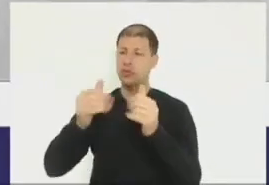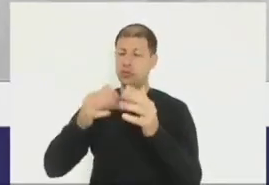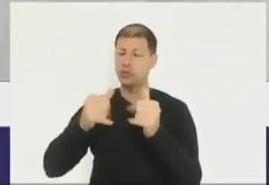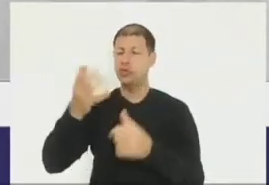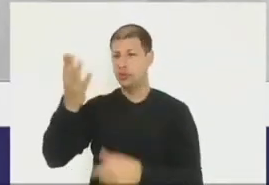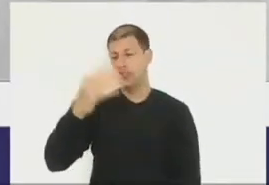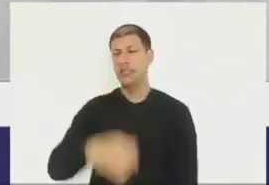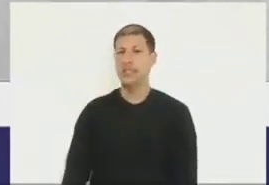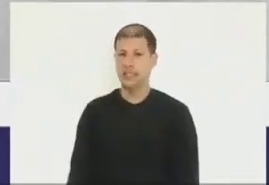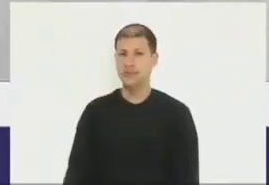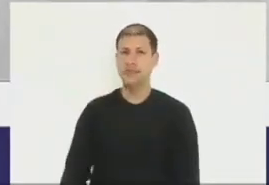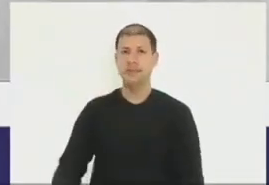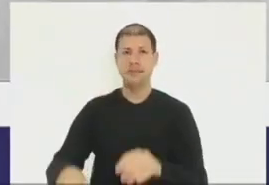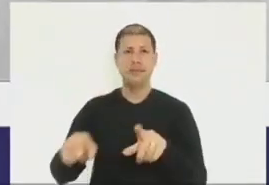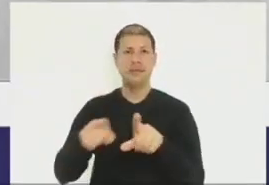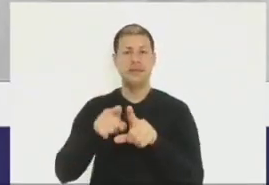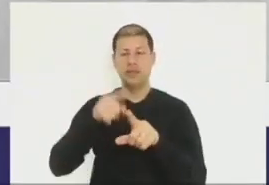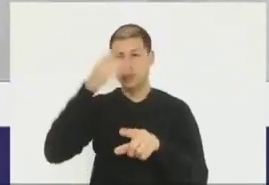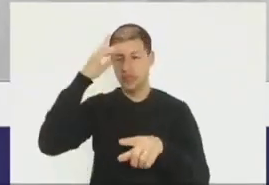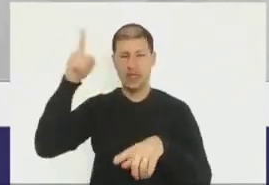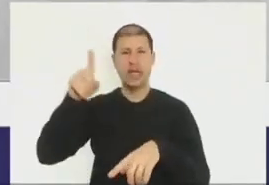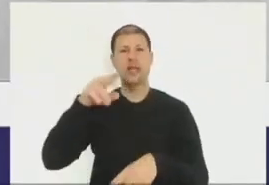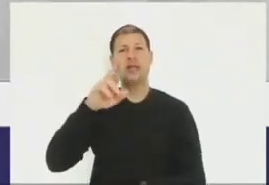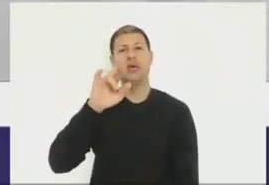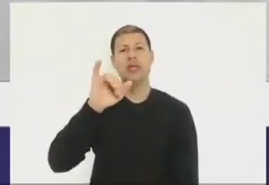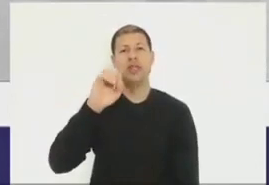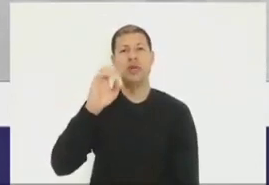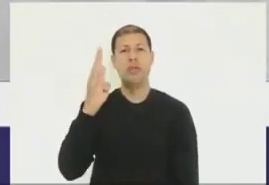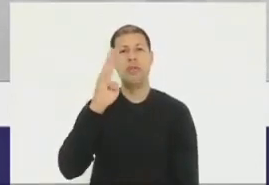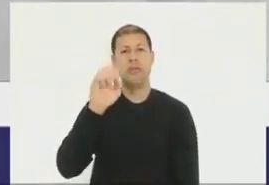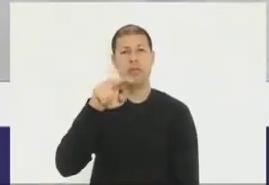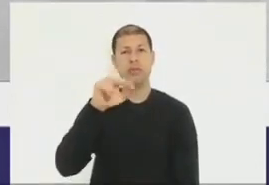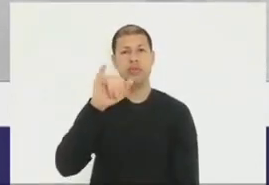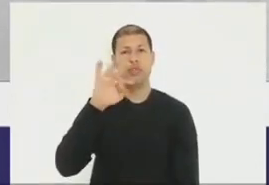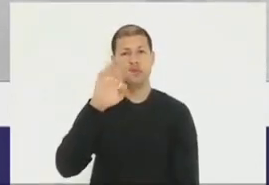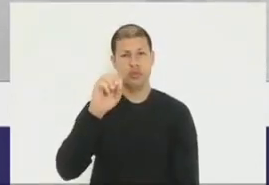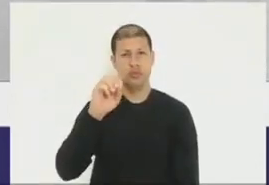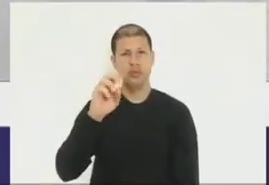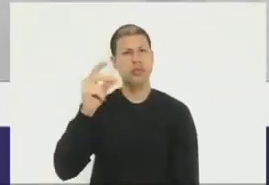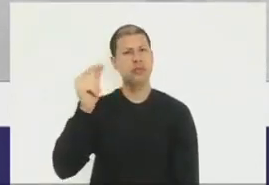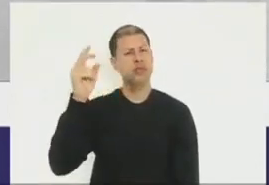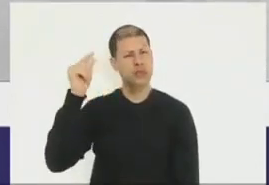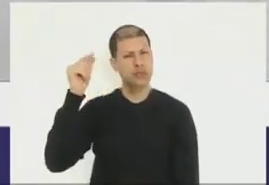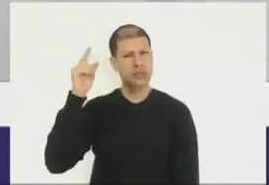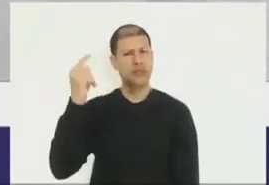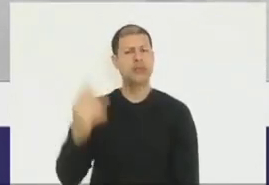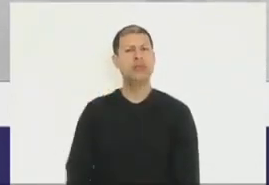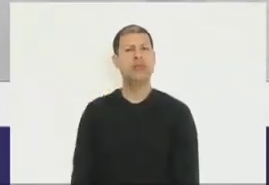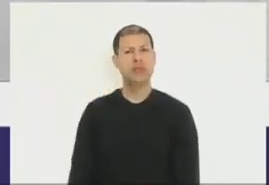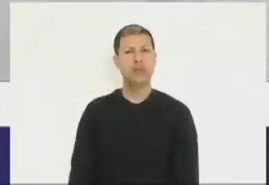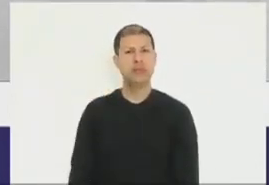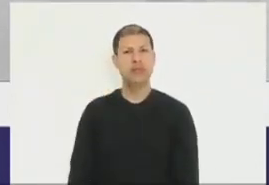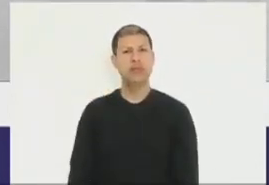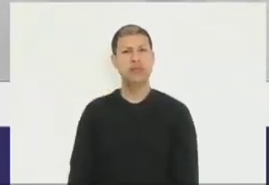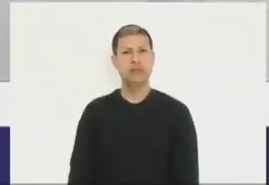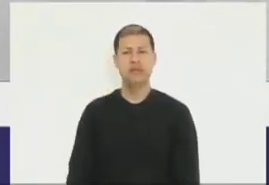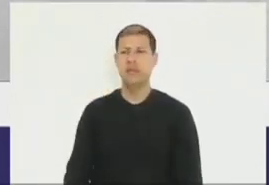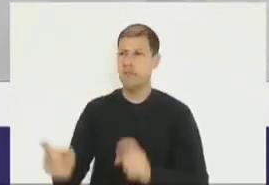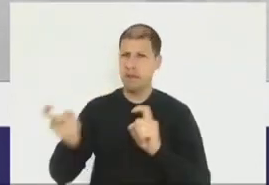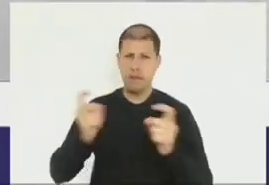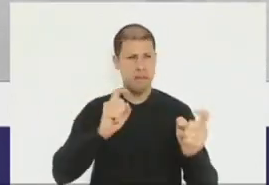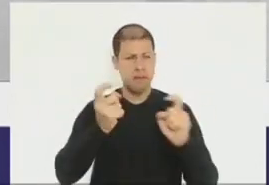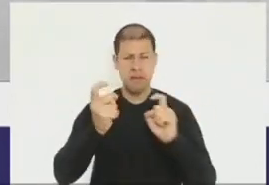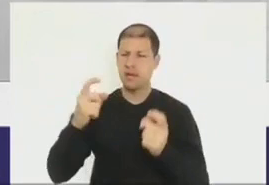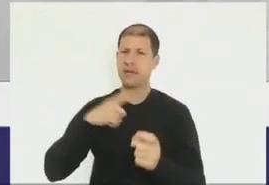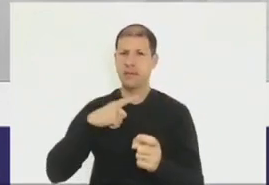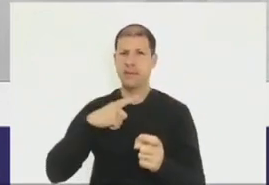dos moradores e rancheiros do Rio Bonito. Então, mais uma conquista que há muito tempo vem sendo discutida e